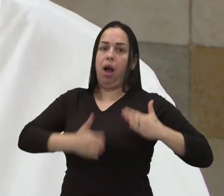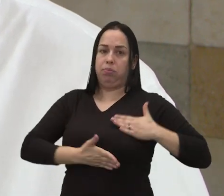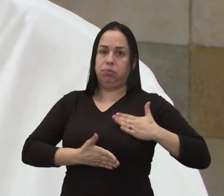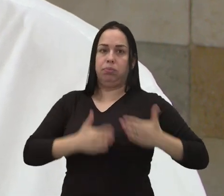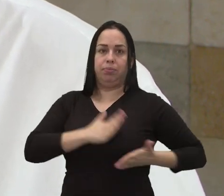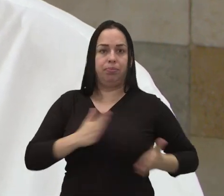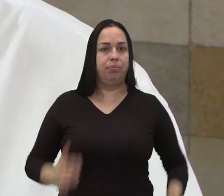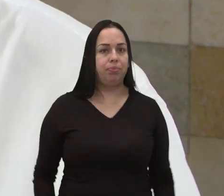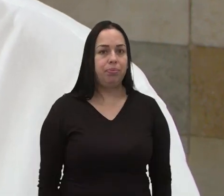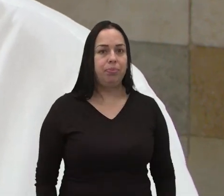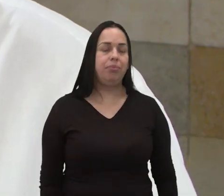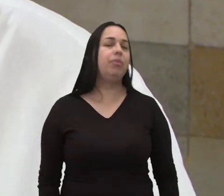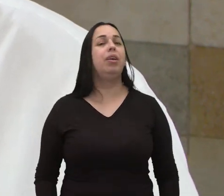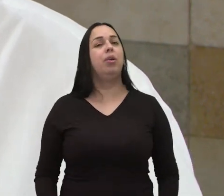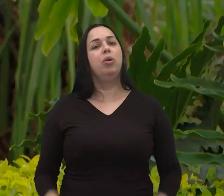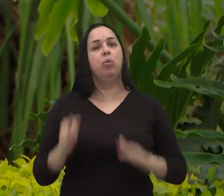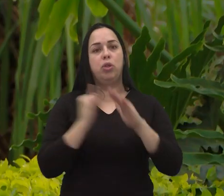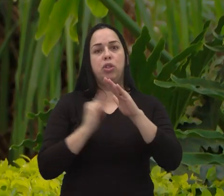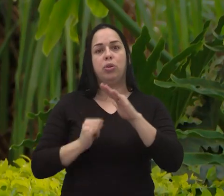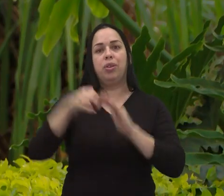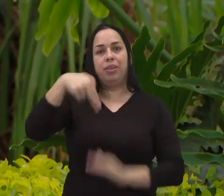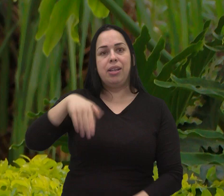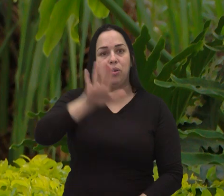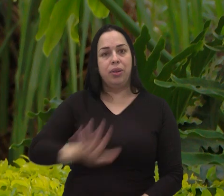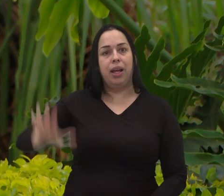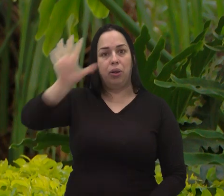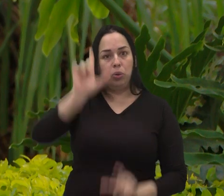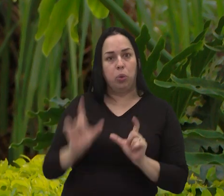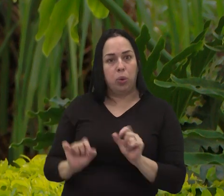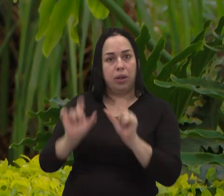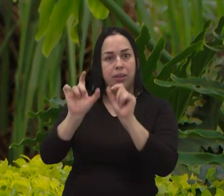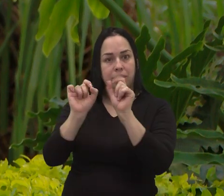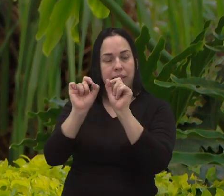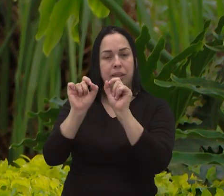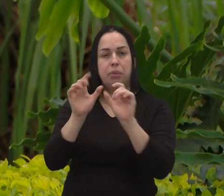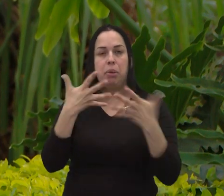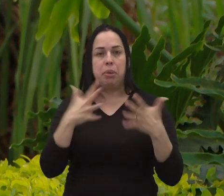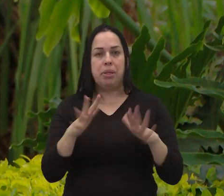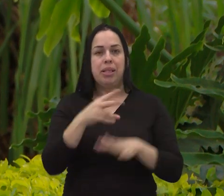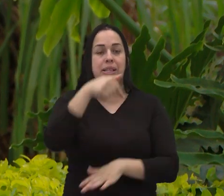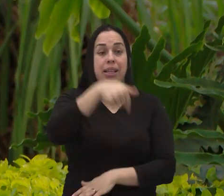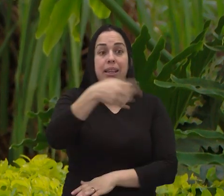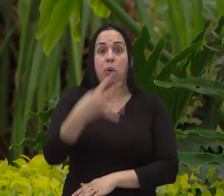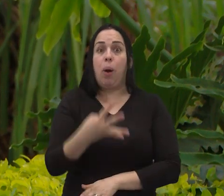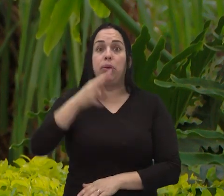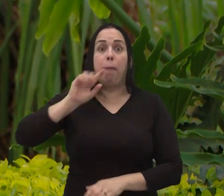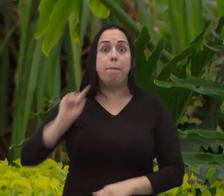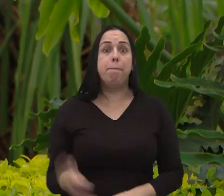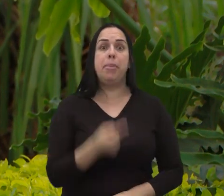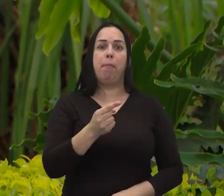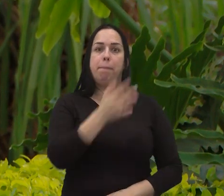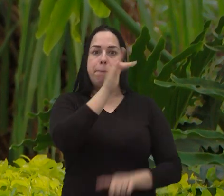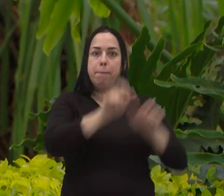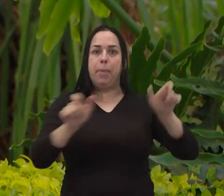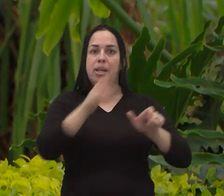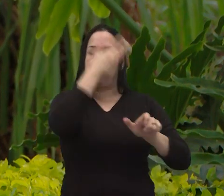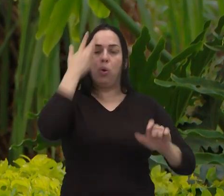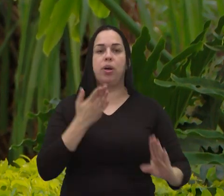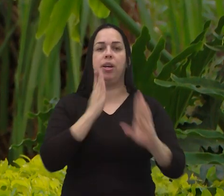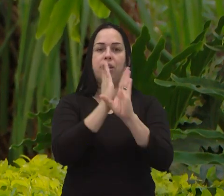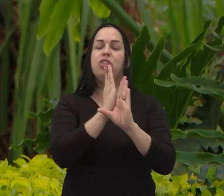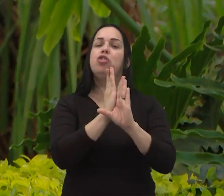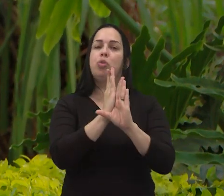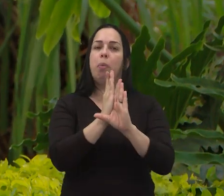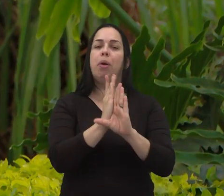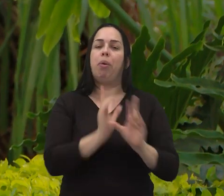mais importante ainda é a mamografia. De acordo com o Instituto Nacional de Câncer, foram estimados quase 74 mil novos casos de